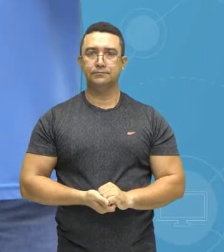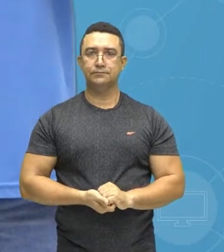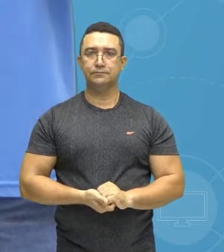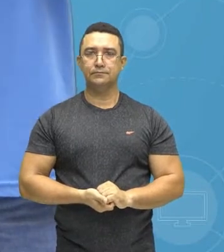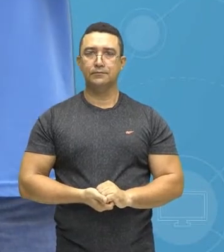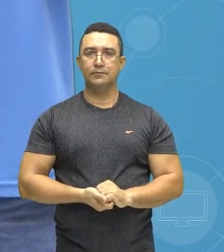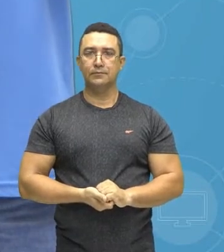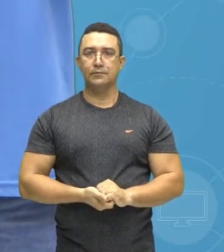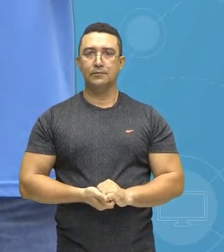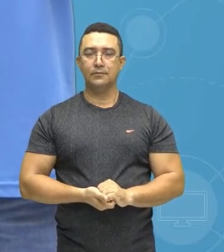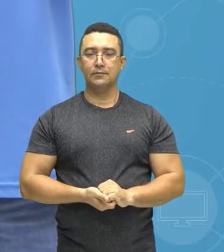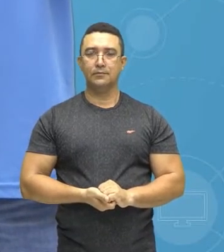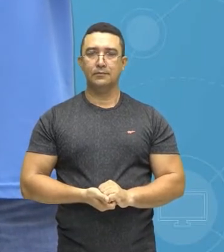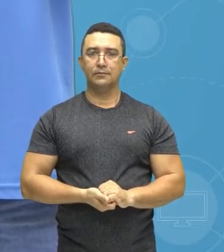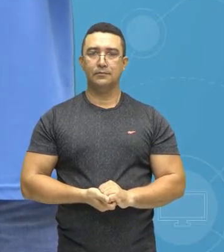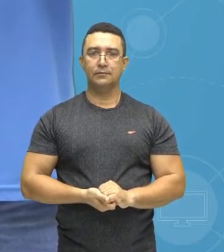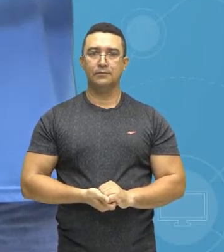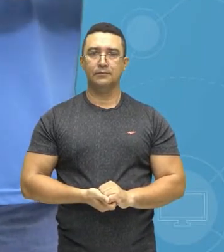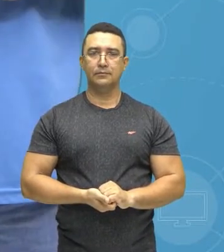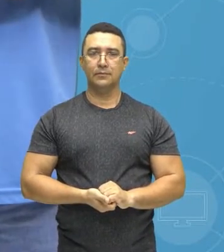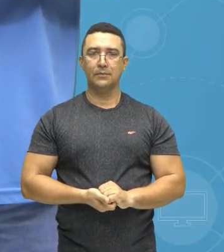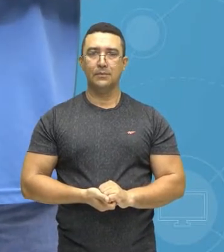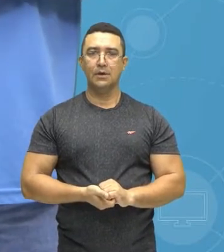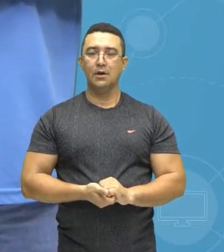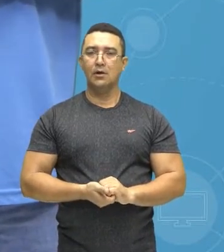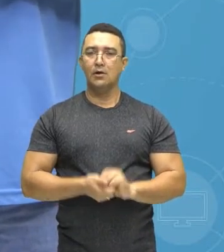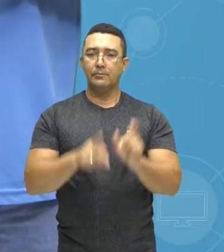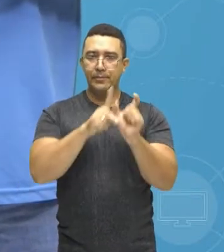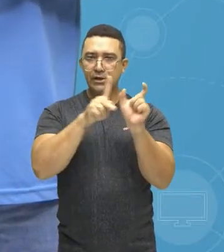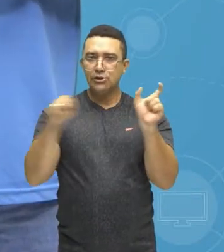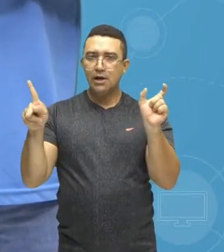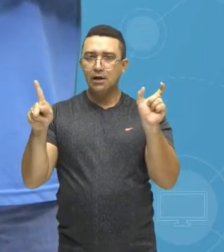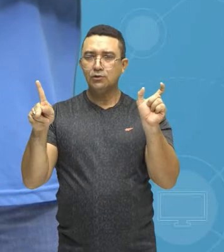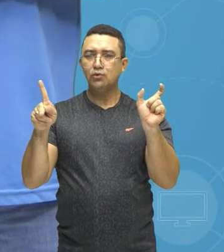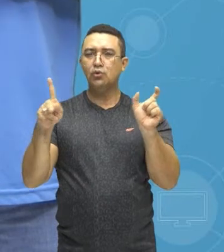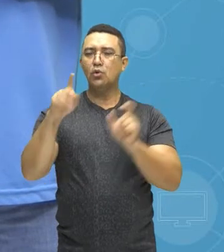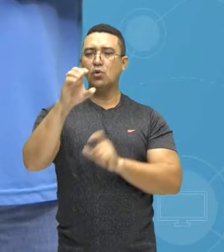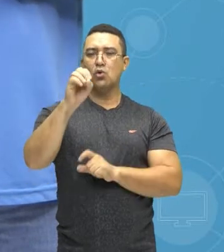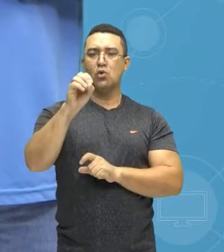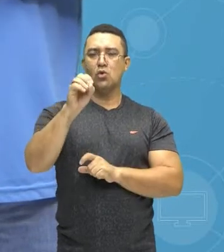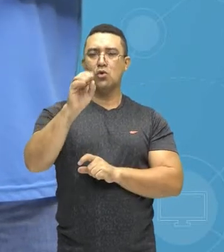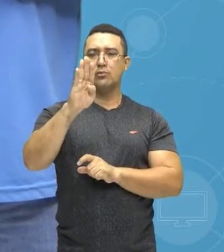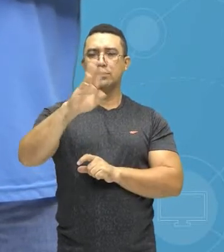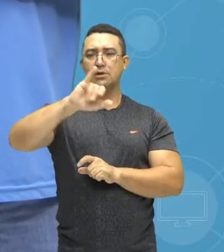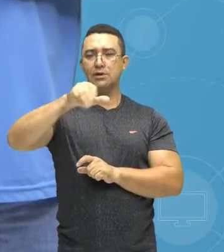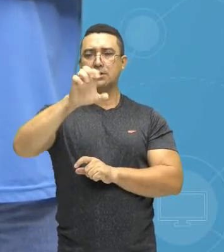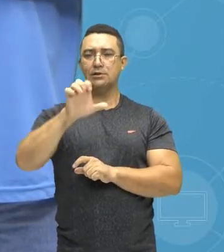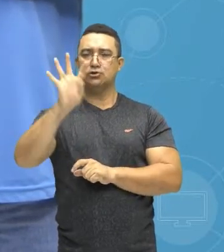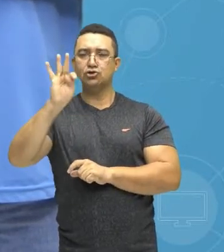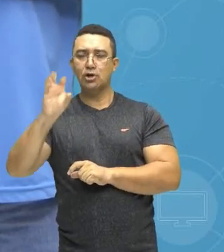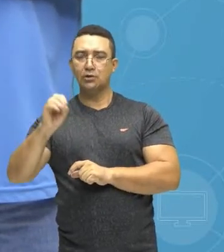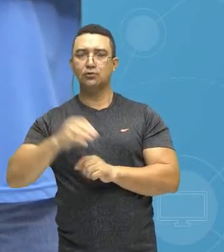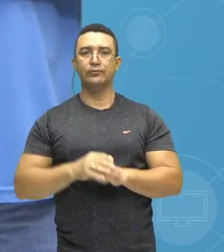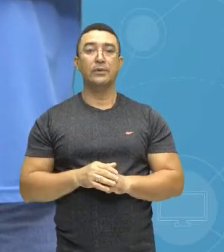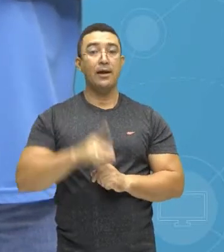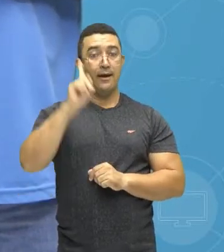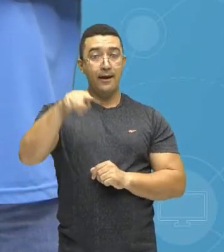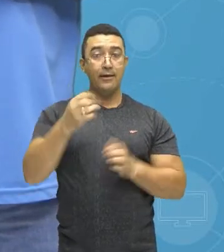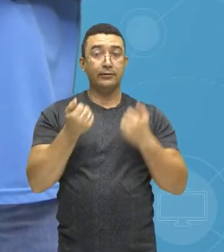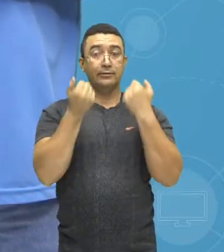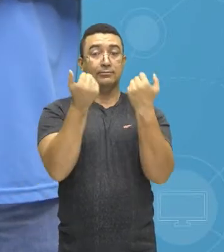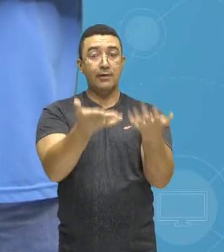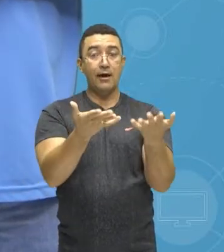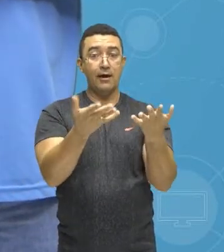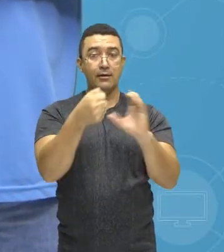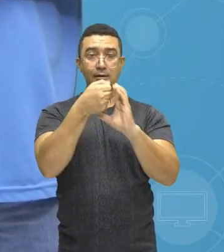sua característica. Vamos lá? Olha só. Predicativo do objeto. O que é o predicativo do objeto? É o termo que atribui